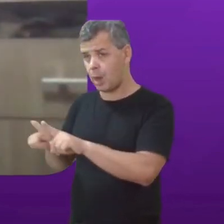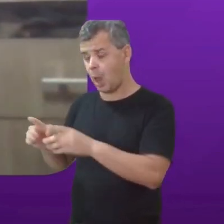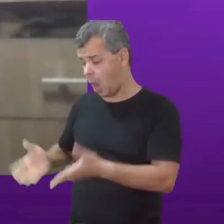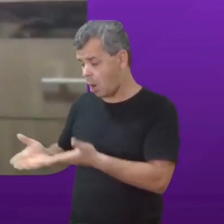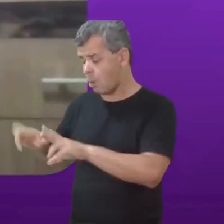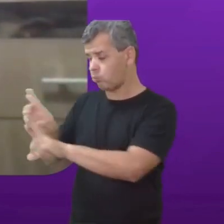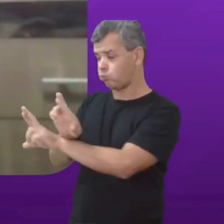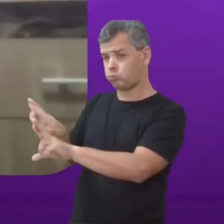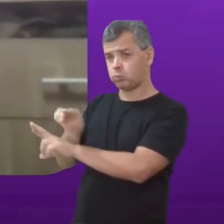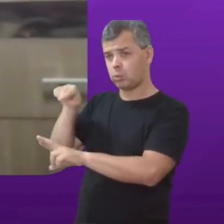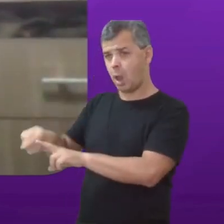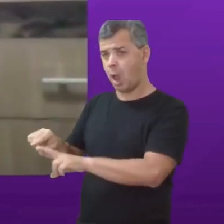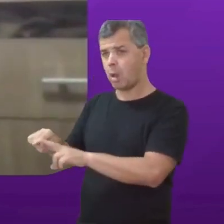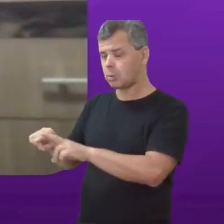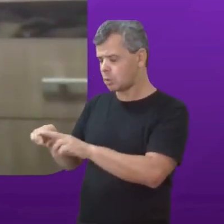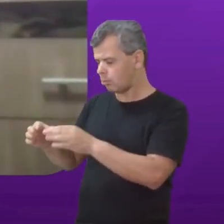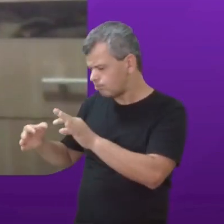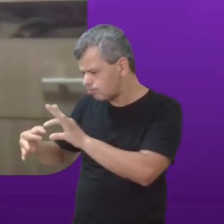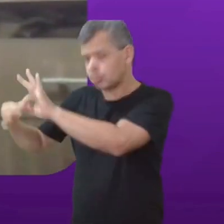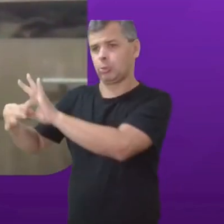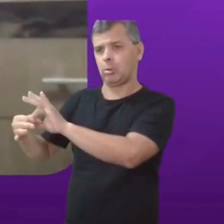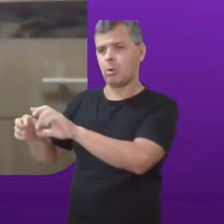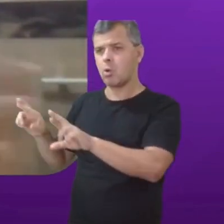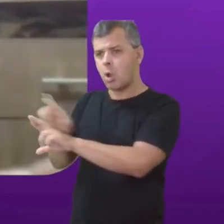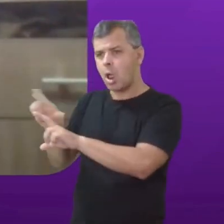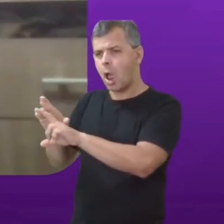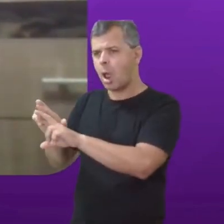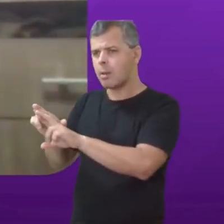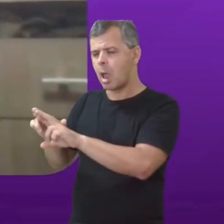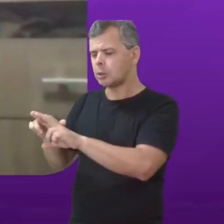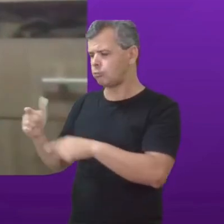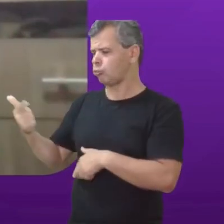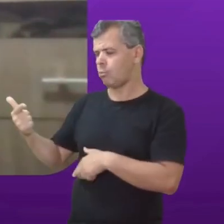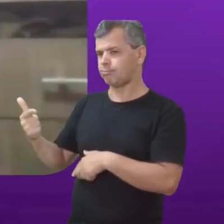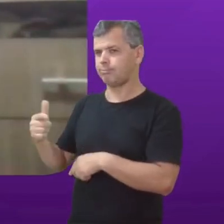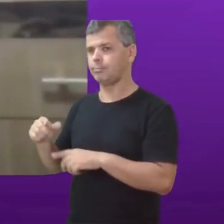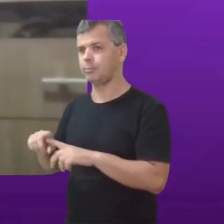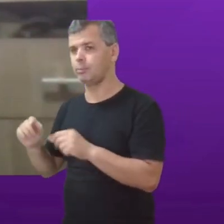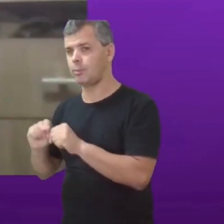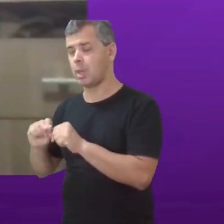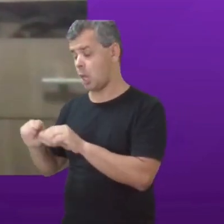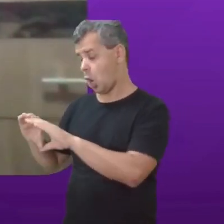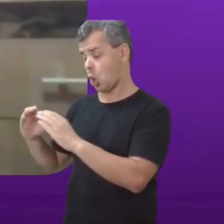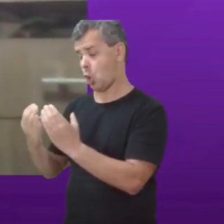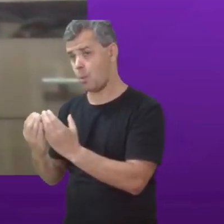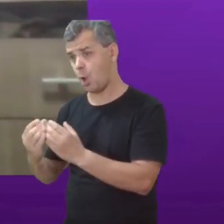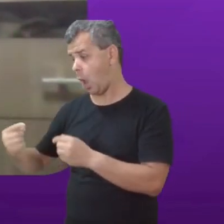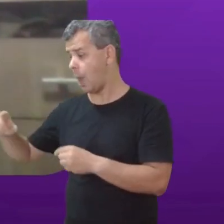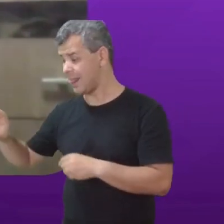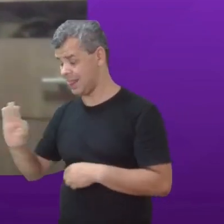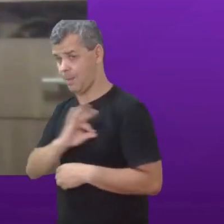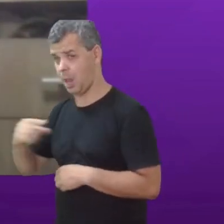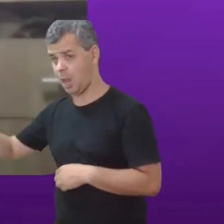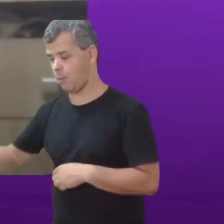uma relação de reciprocidade, de fato, uma relação de corresponsabilidade, na verdade, em que a comunidade ela não vai só